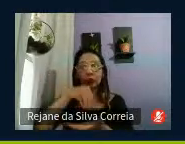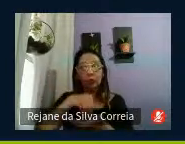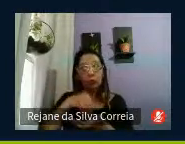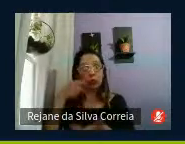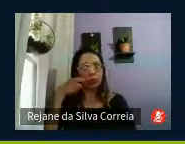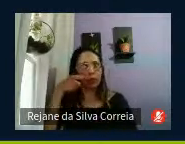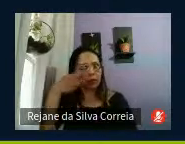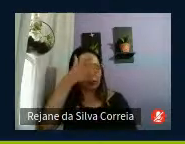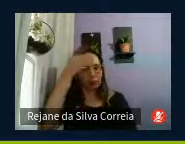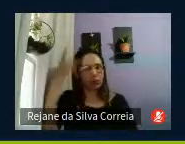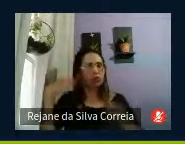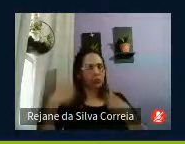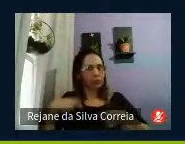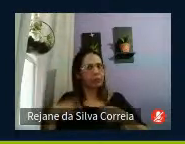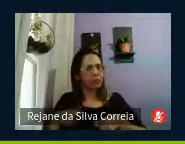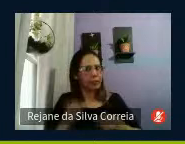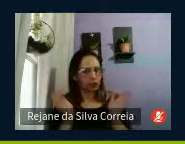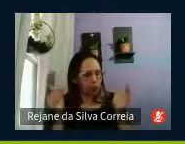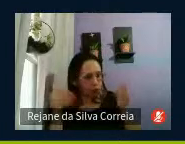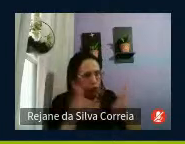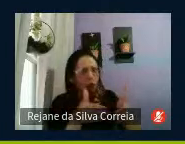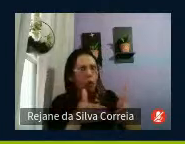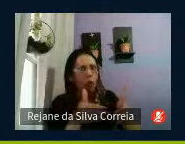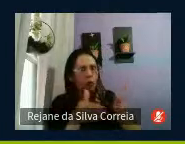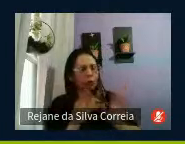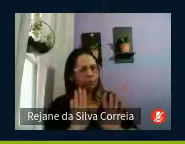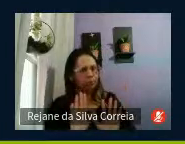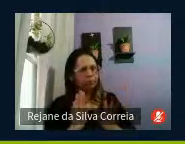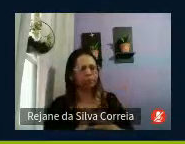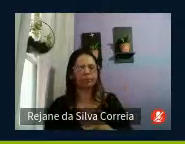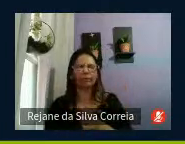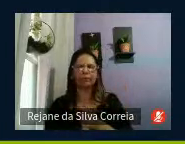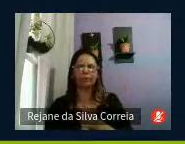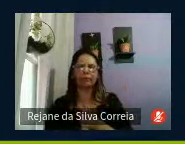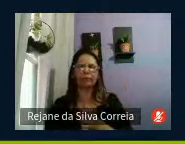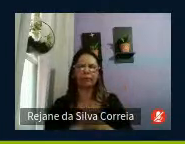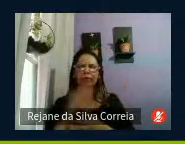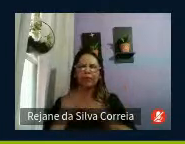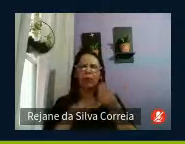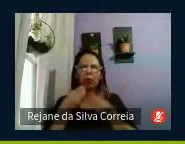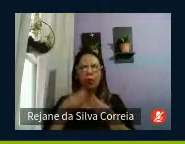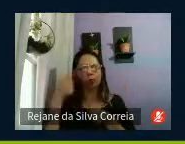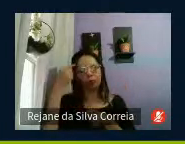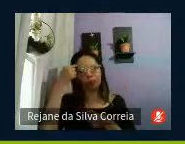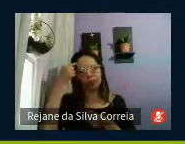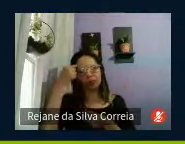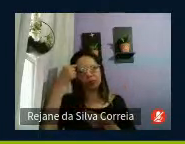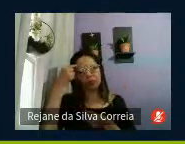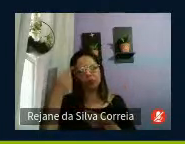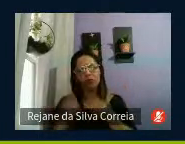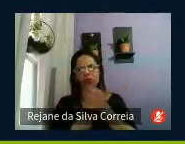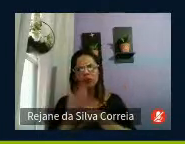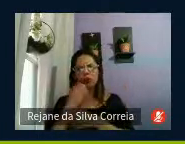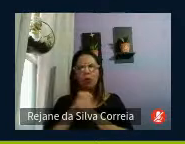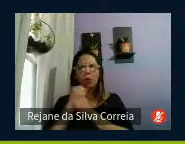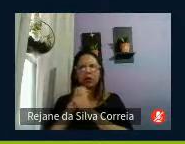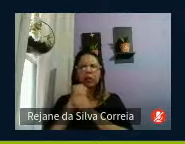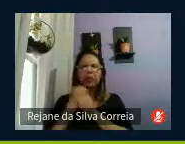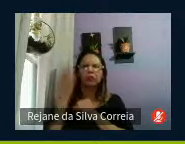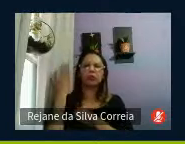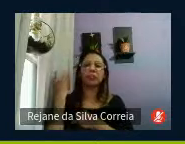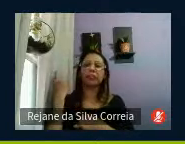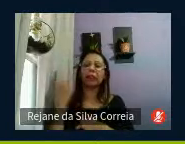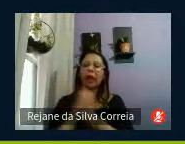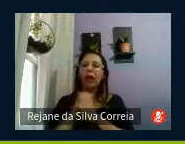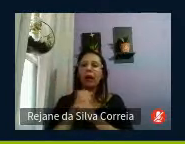com necessidades específicas. Ele foi pensado, né, e criado há alguns anos atrás, em